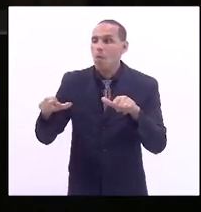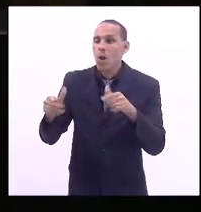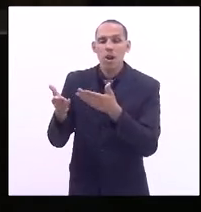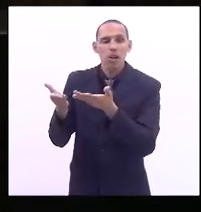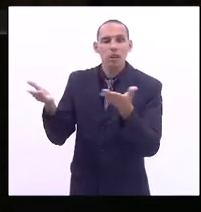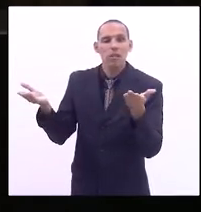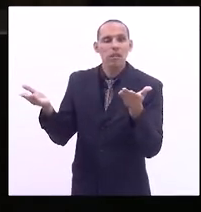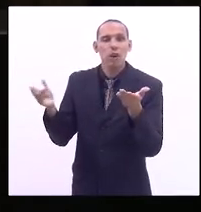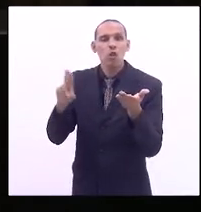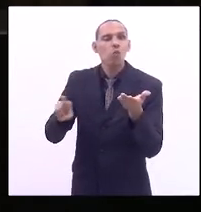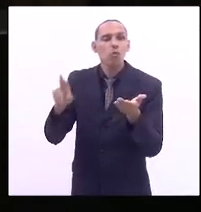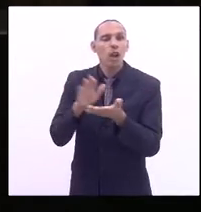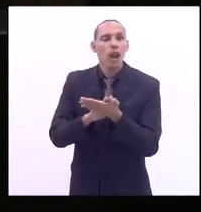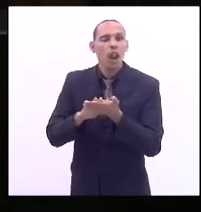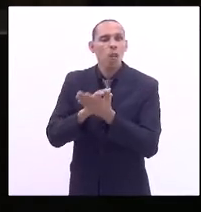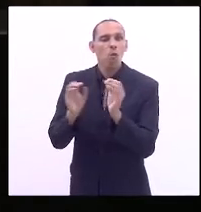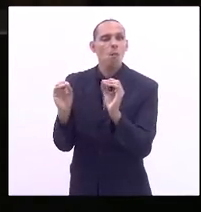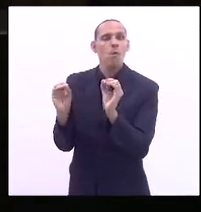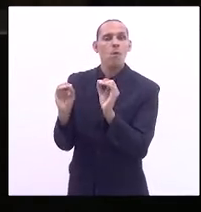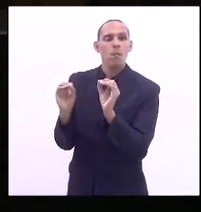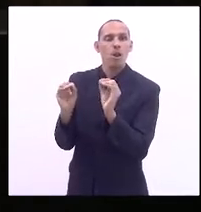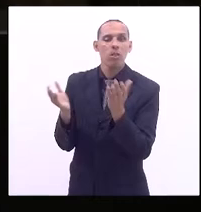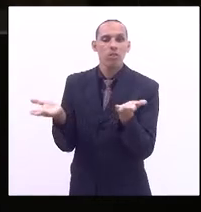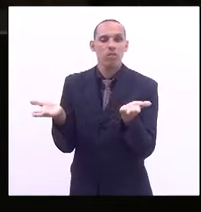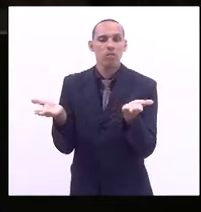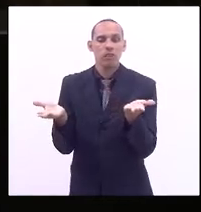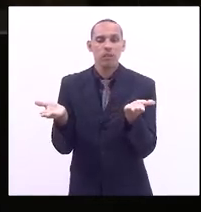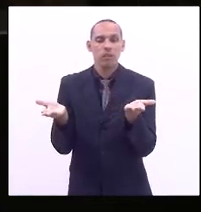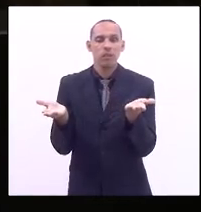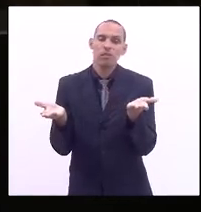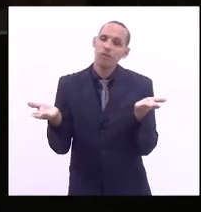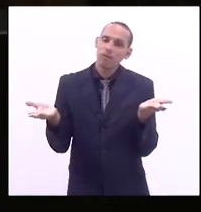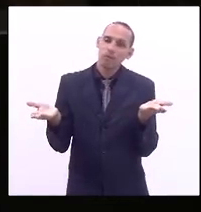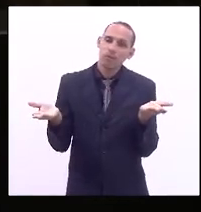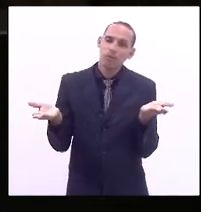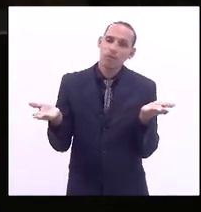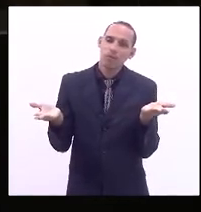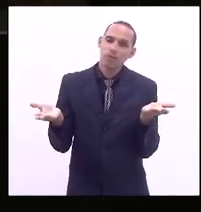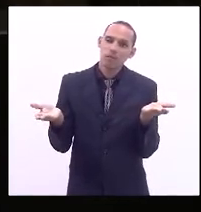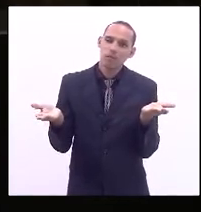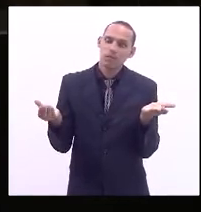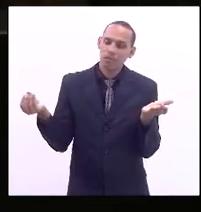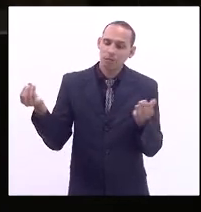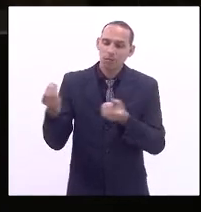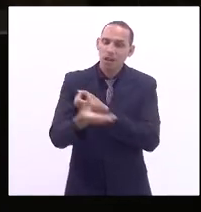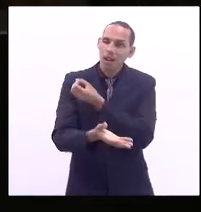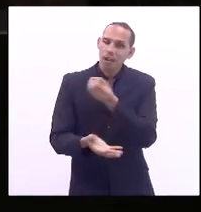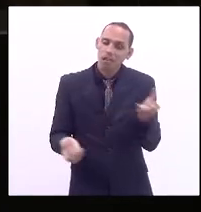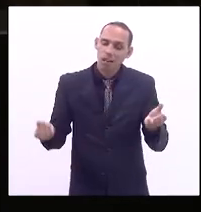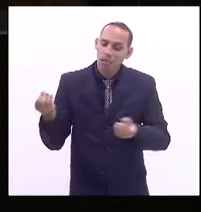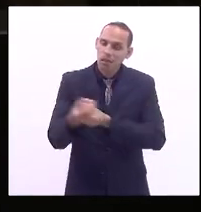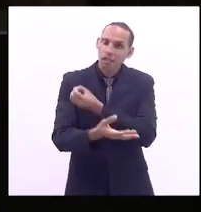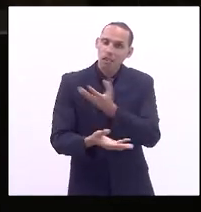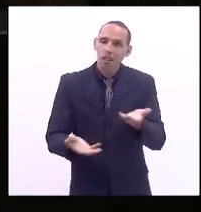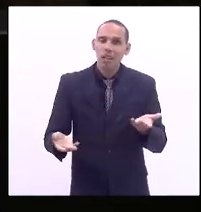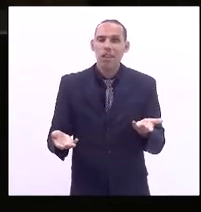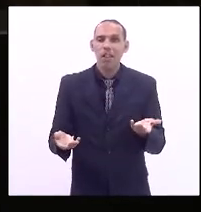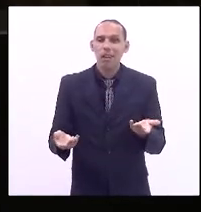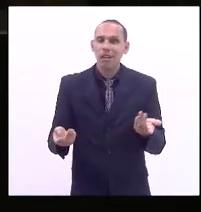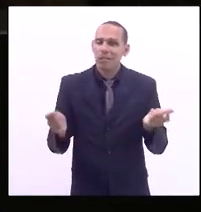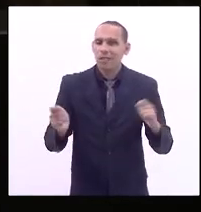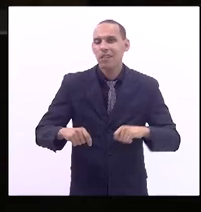ou sem uso sem uso e aí é claro dá uma destinação onde você